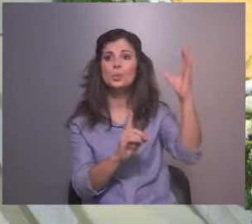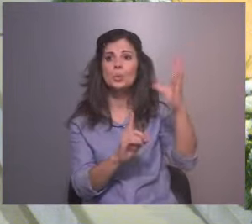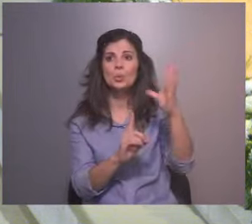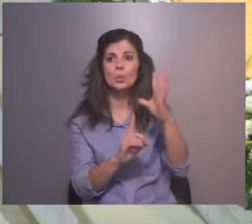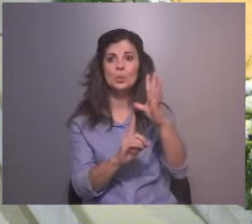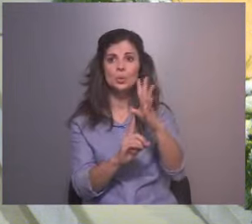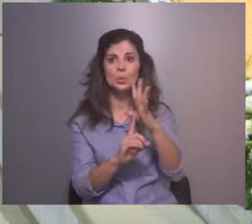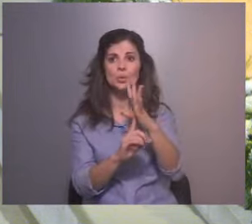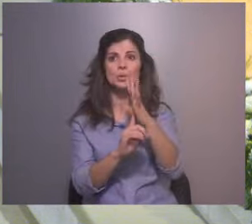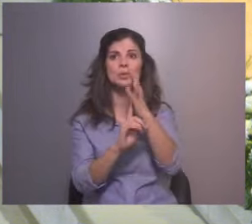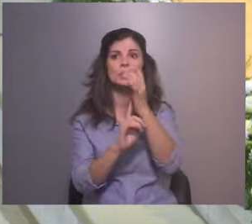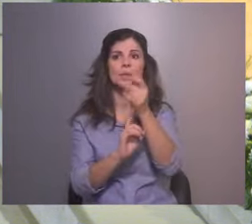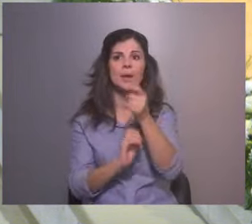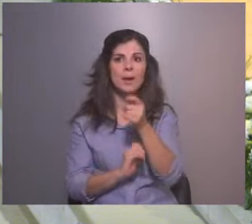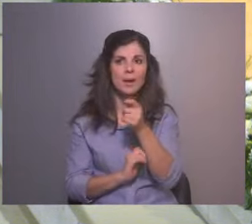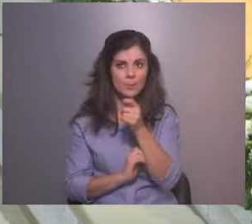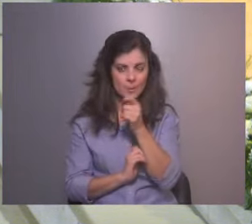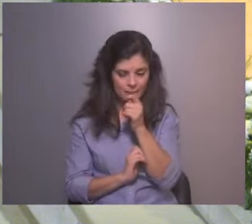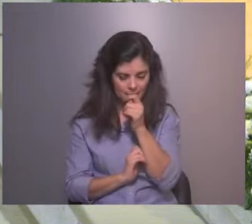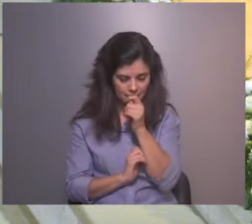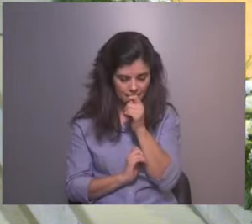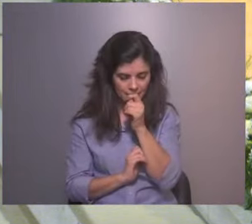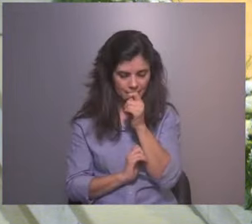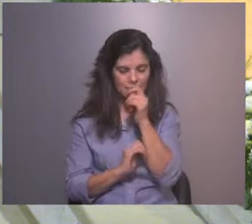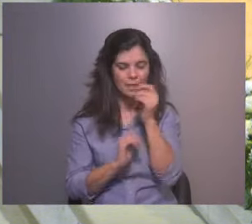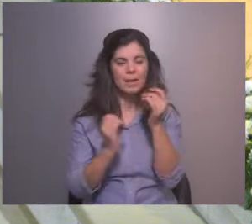Cantamos?